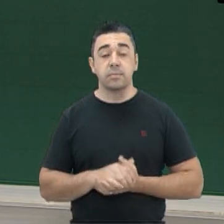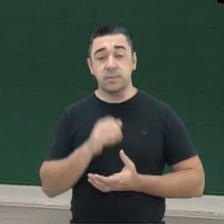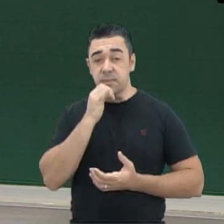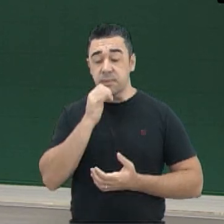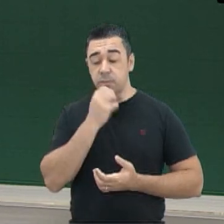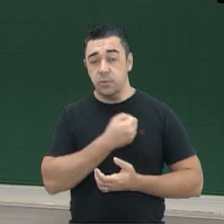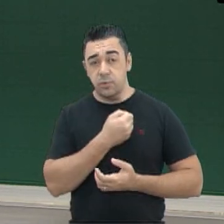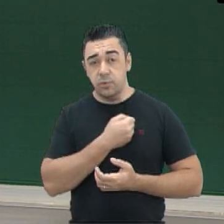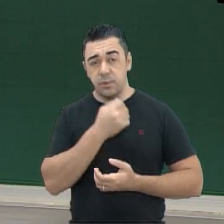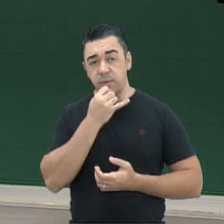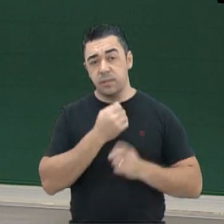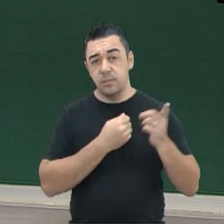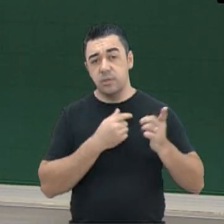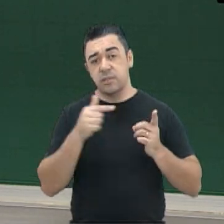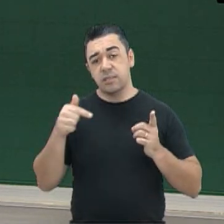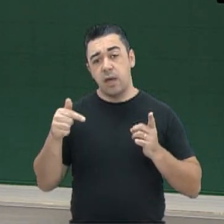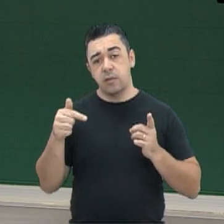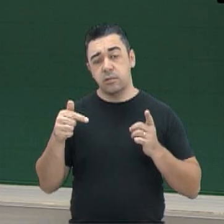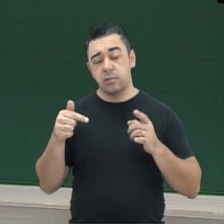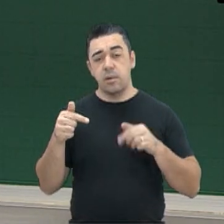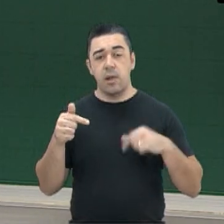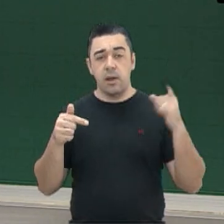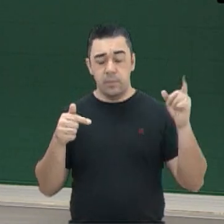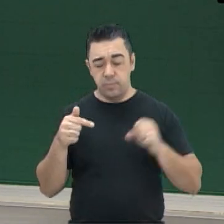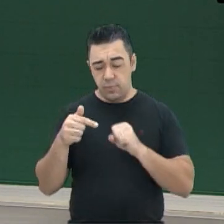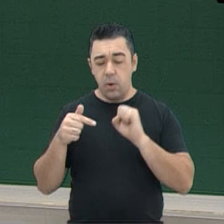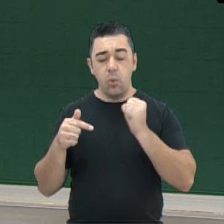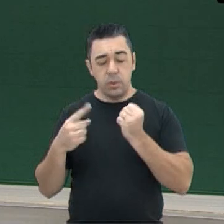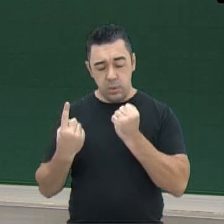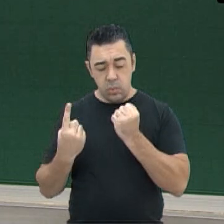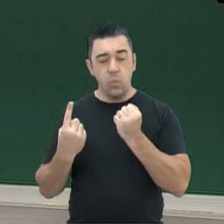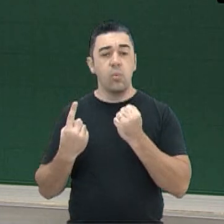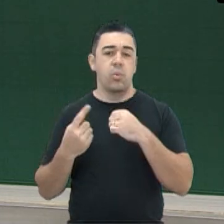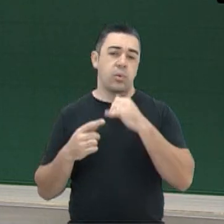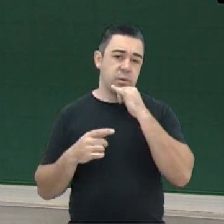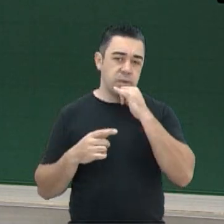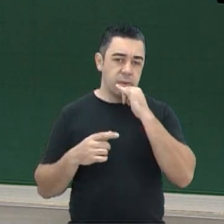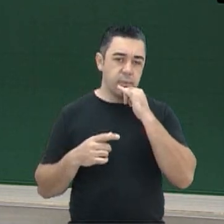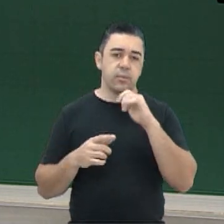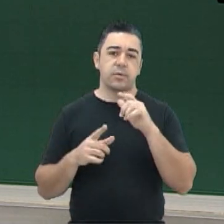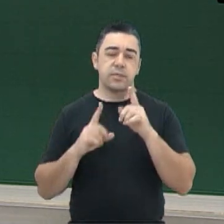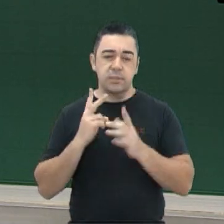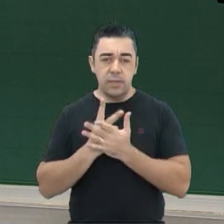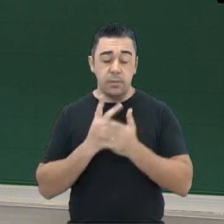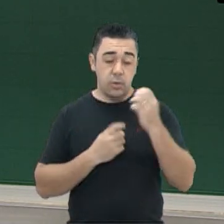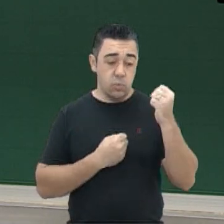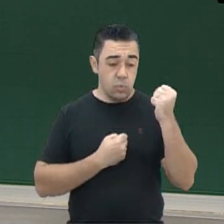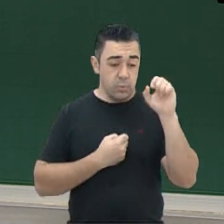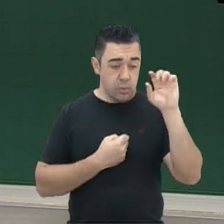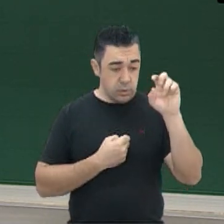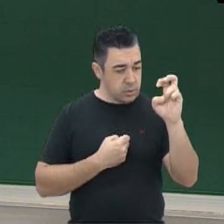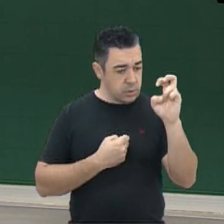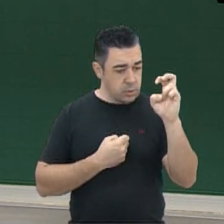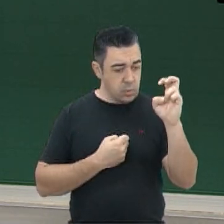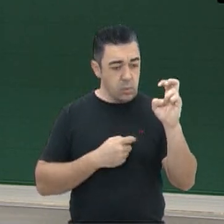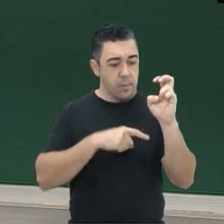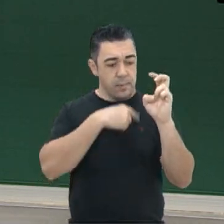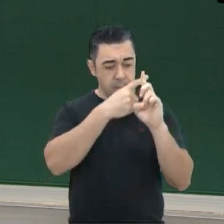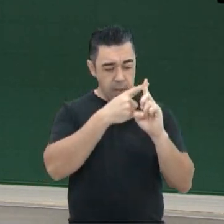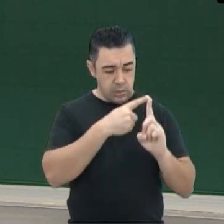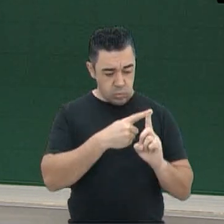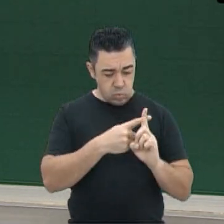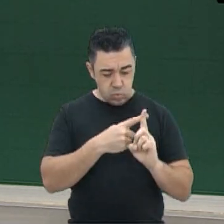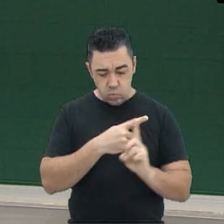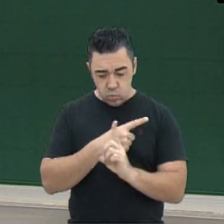fosse 7, por exemplo, eu faria 81. O próximo ímpar depois soma 1, soma um número aqui e acrescenta 1 no